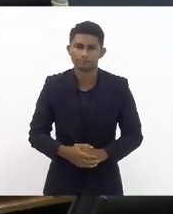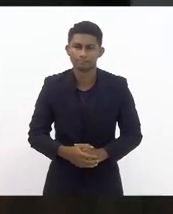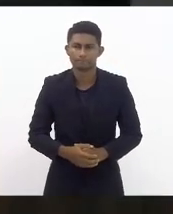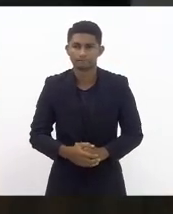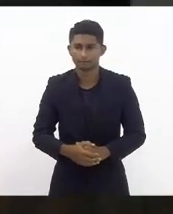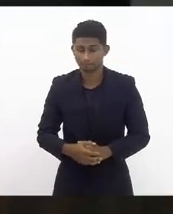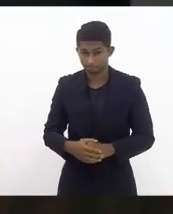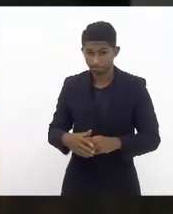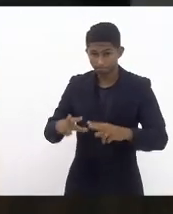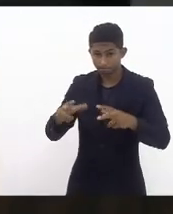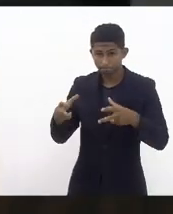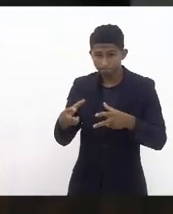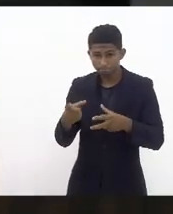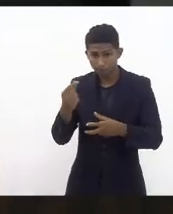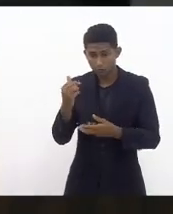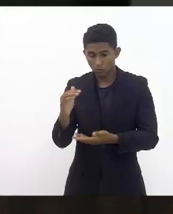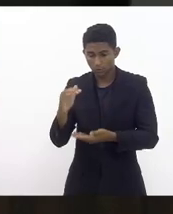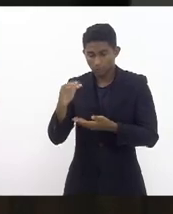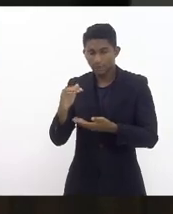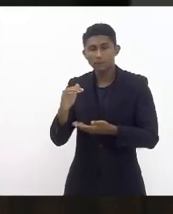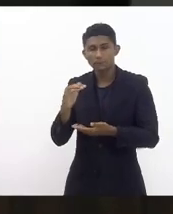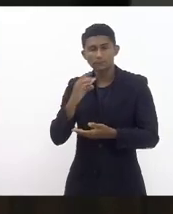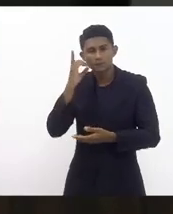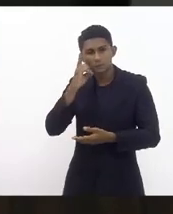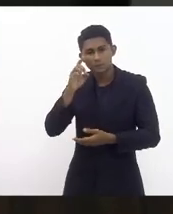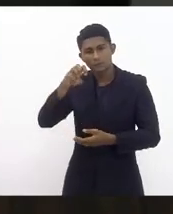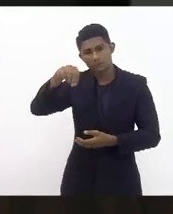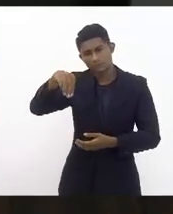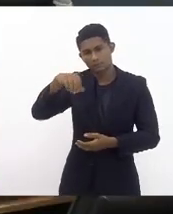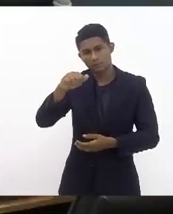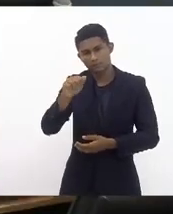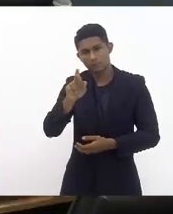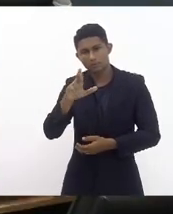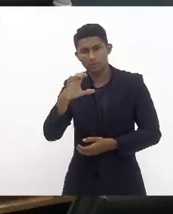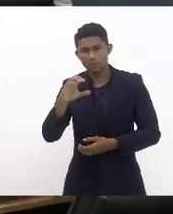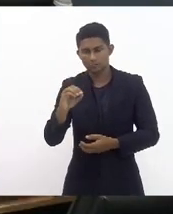Pela Comissão de Orçamento, deputado Márcio Canella.